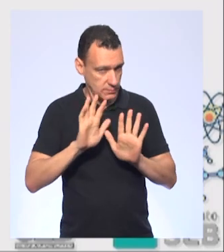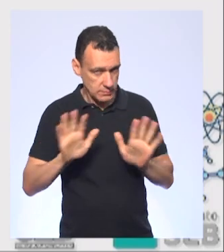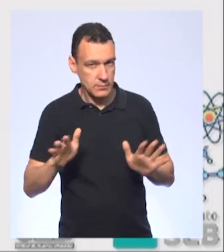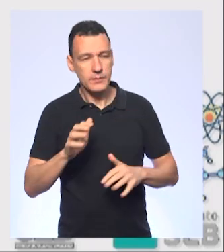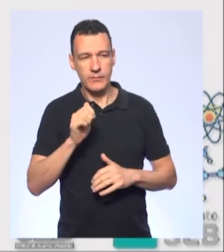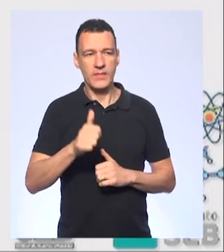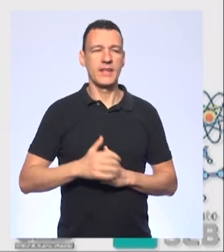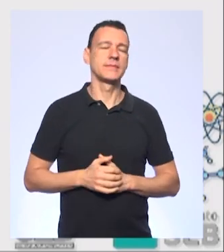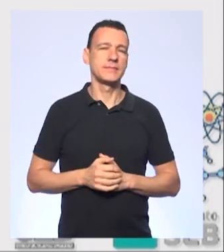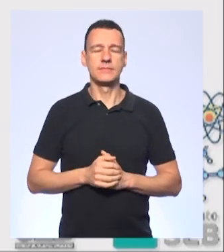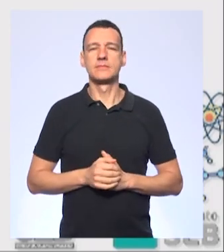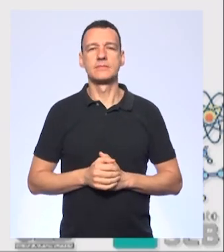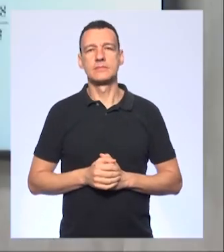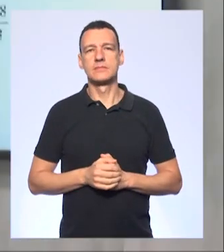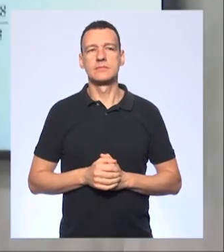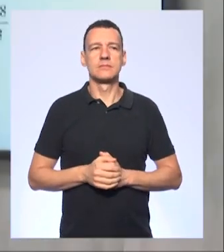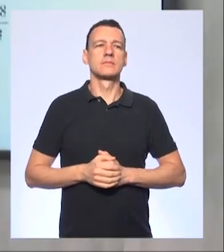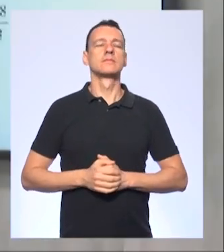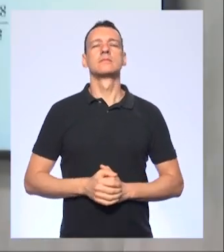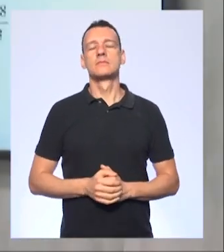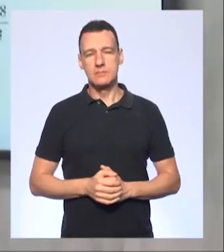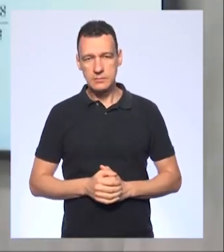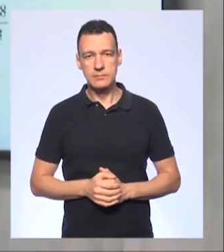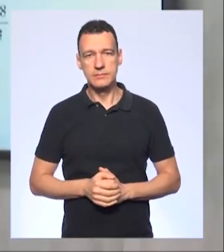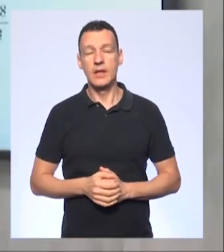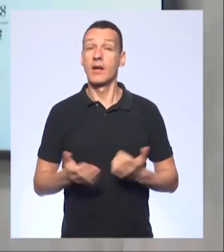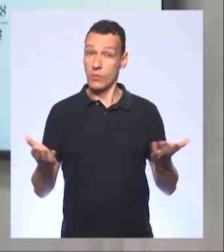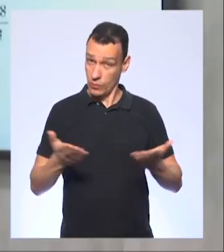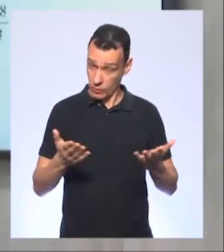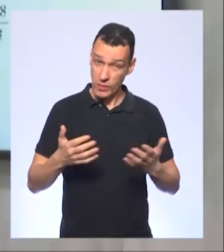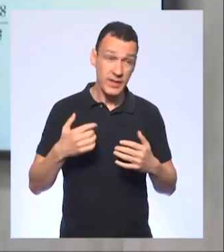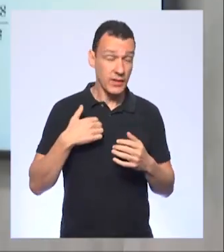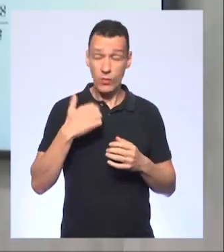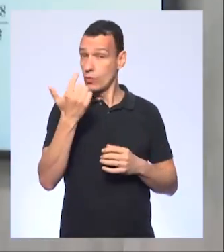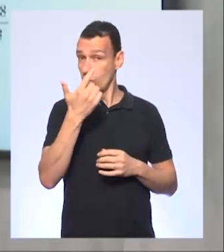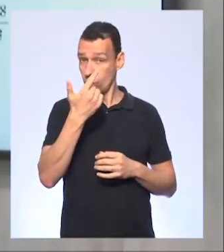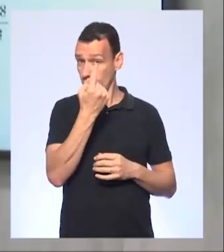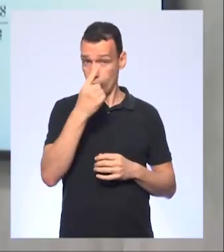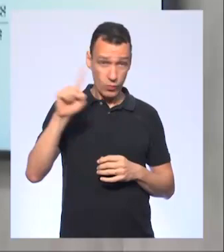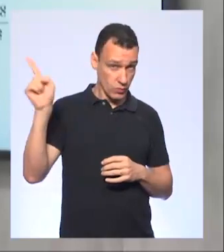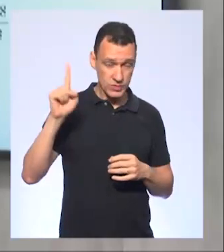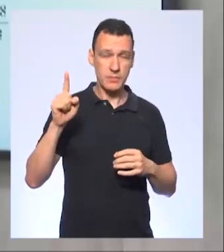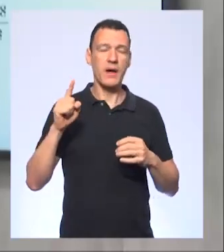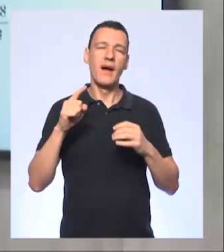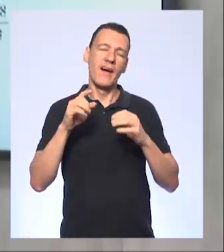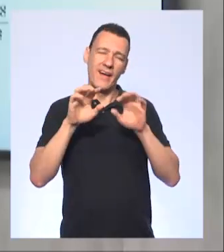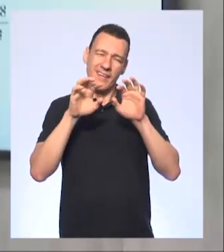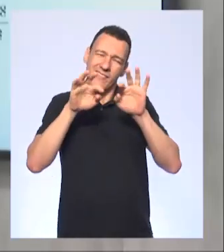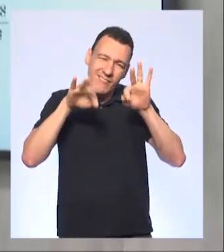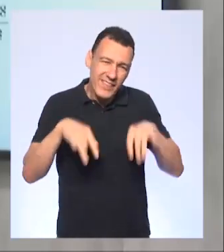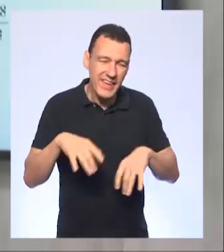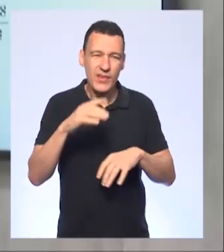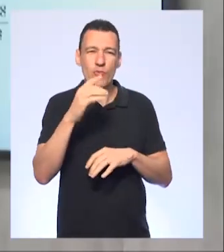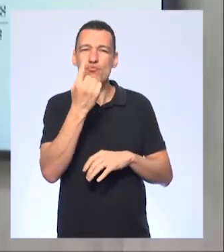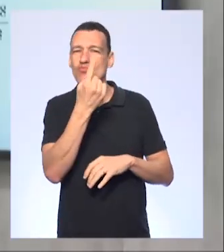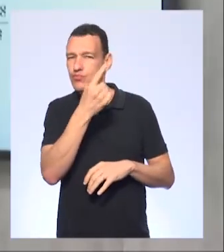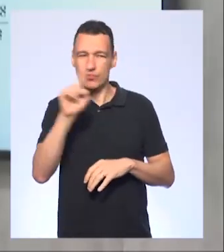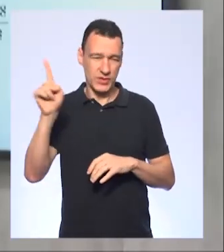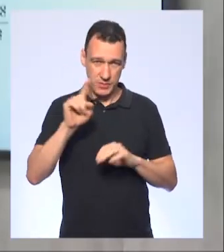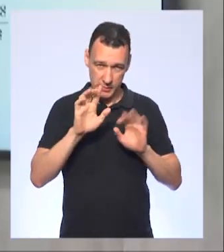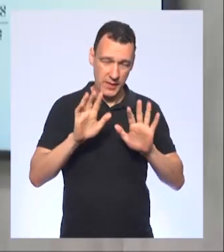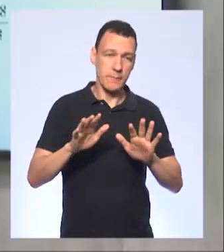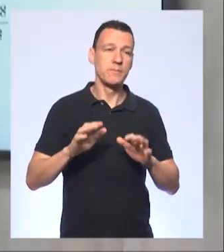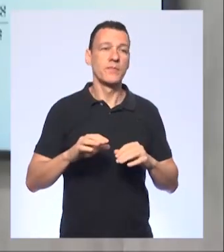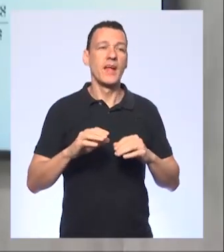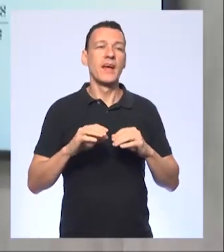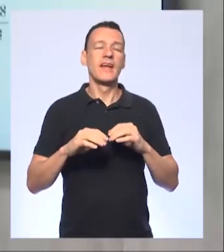Enem. Agora eu trouxe uma questão para finalizar o teorema de Tales e começarmos a falar de uma